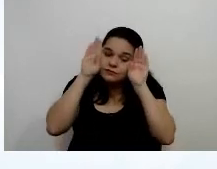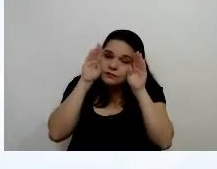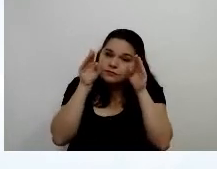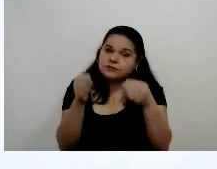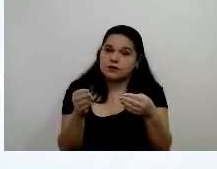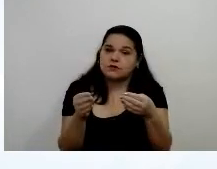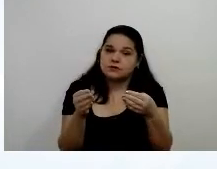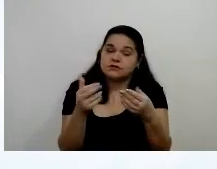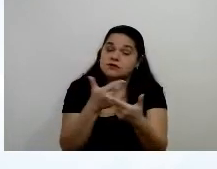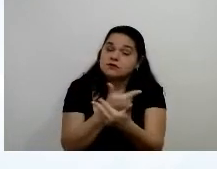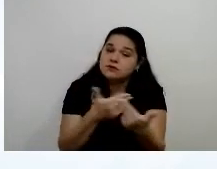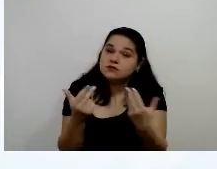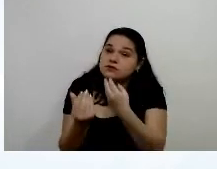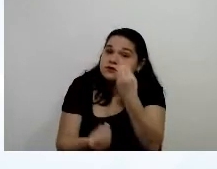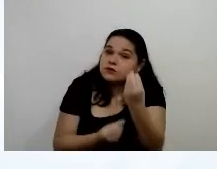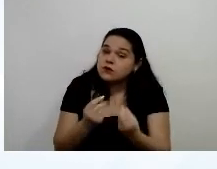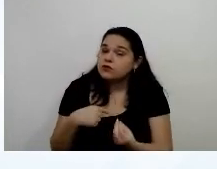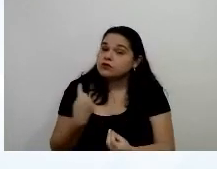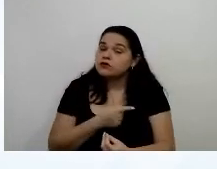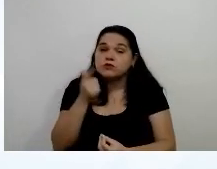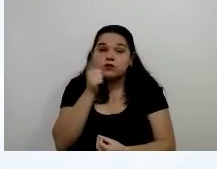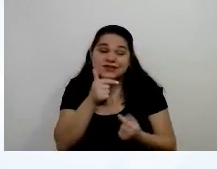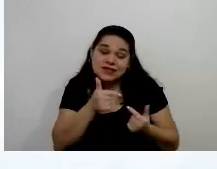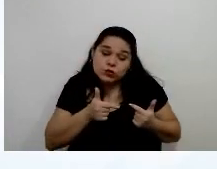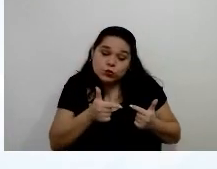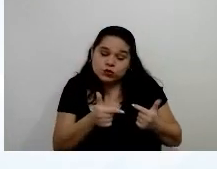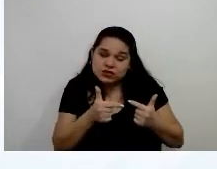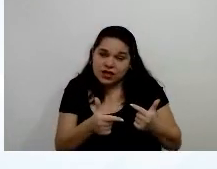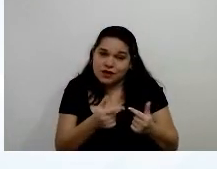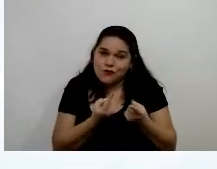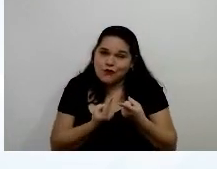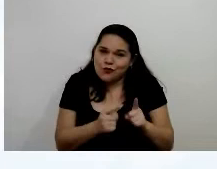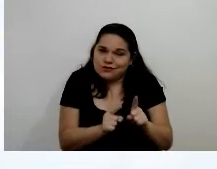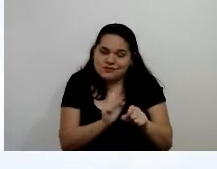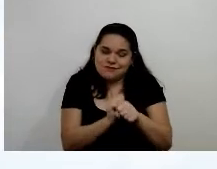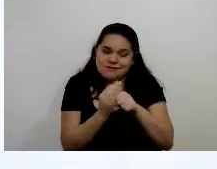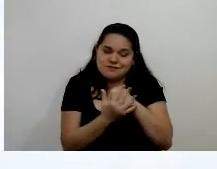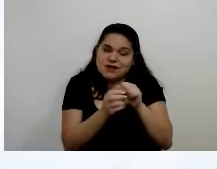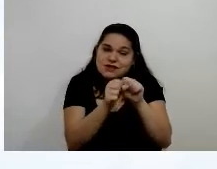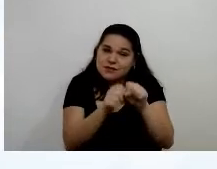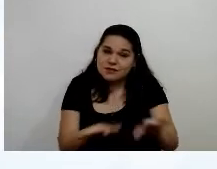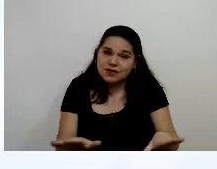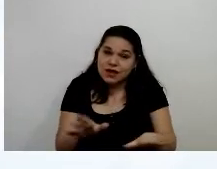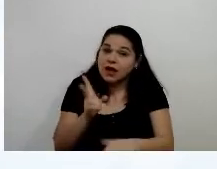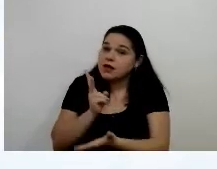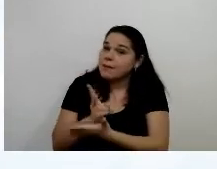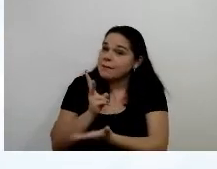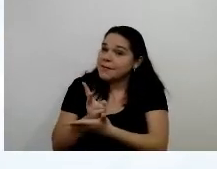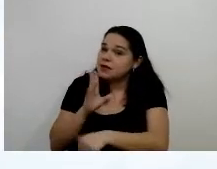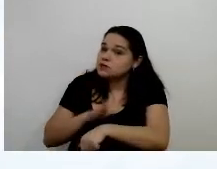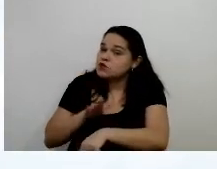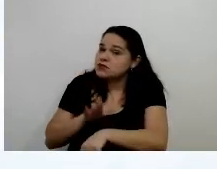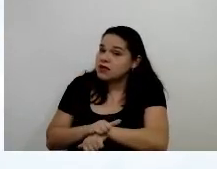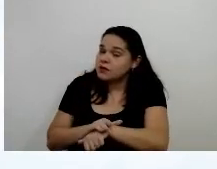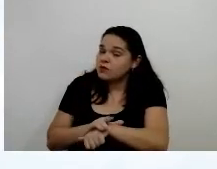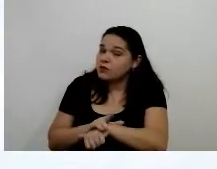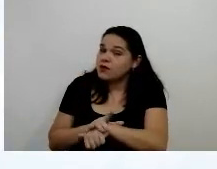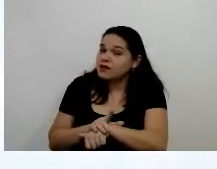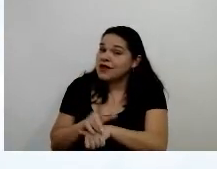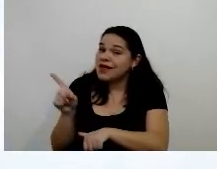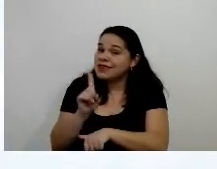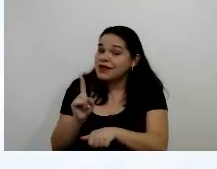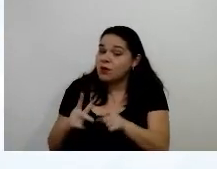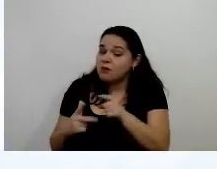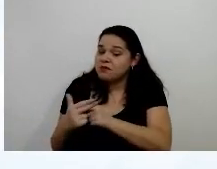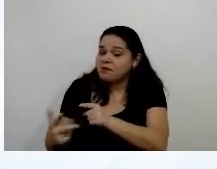que a gente vai conseguir combater essa pandemia e, ao mesmo tempo, não matar as pequenas e